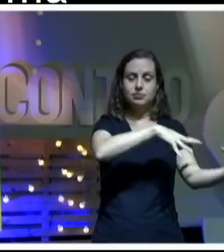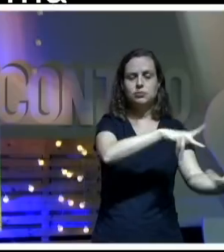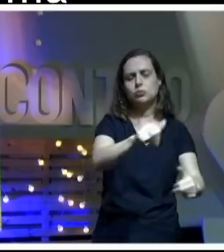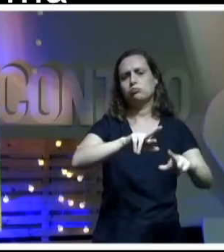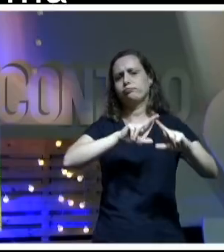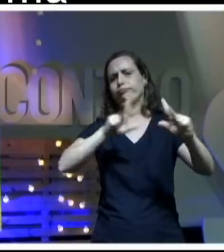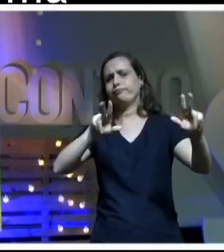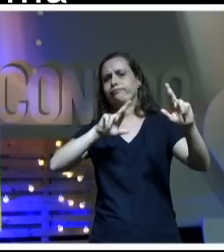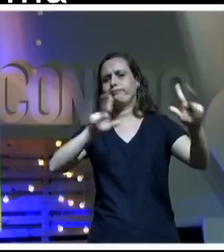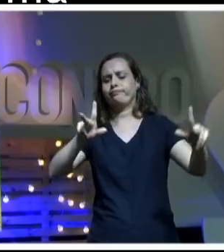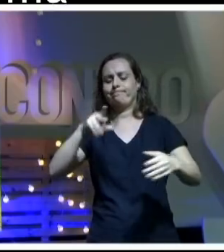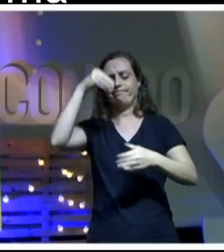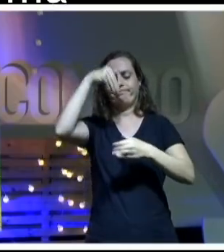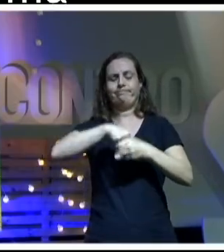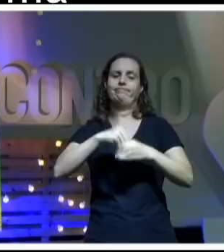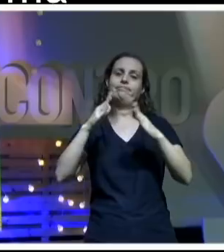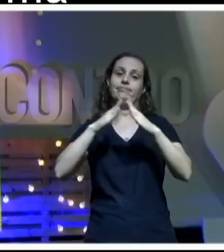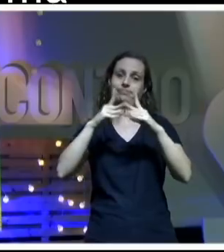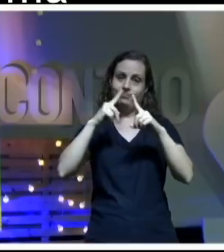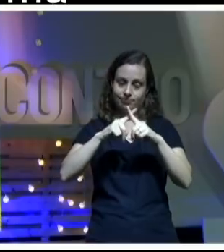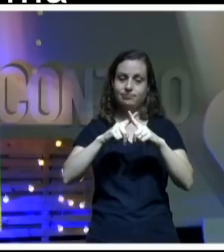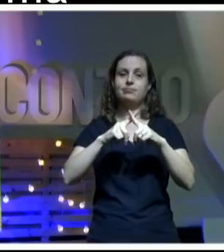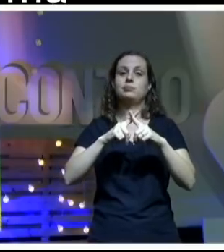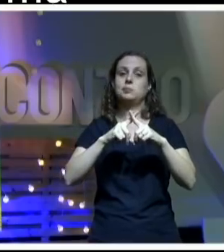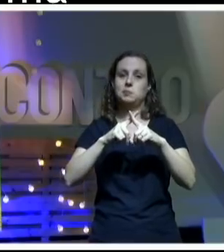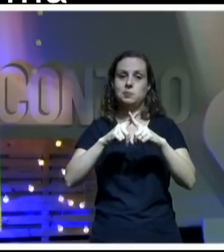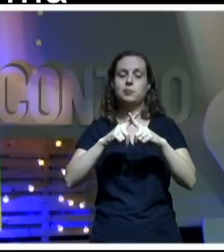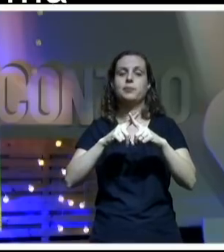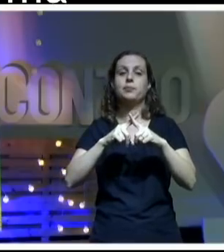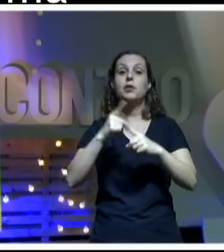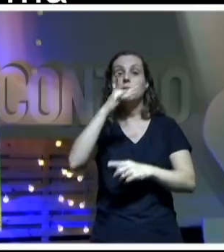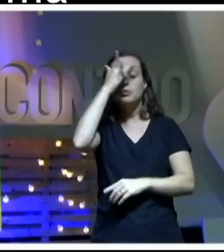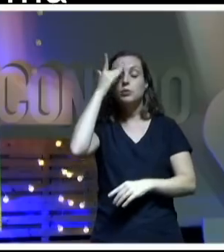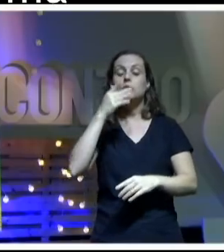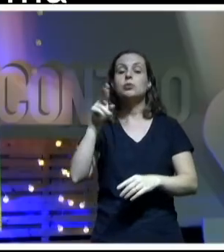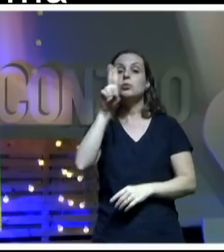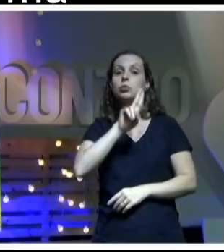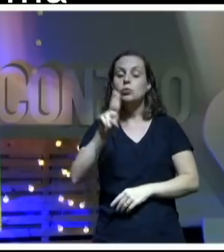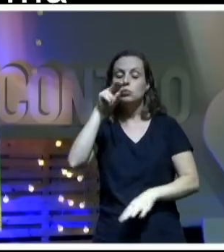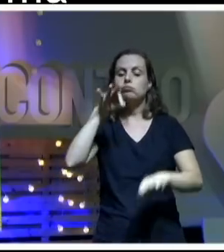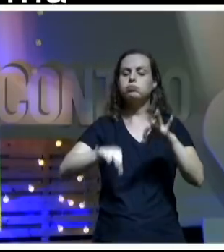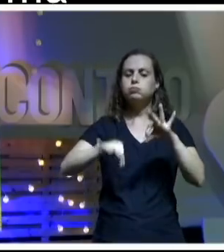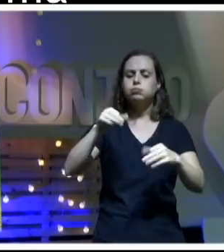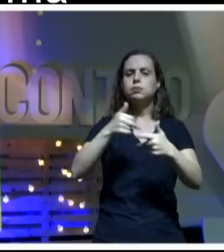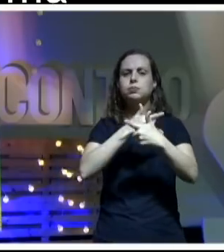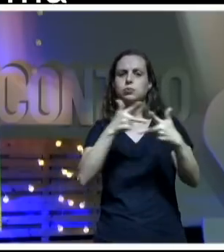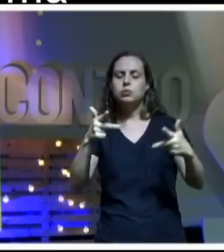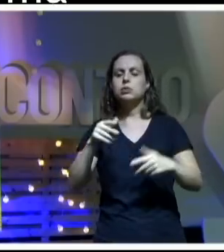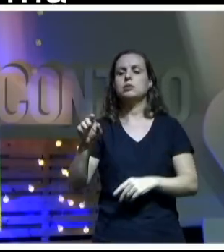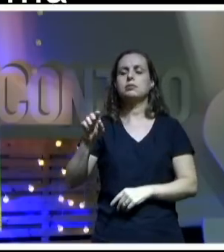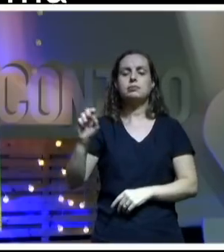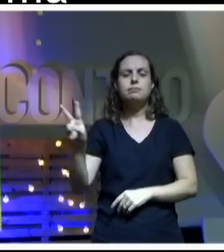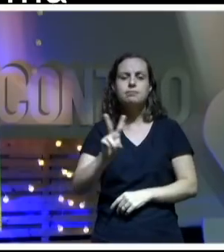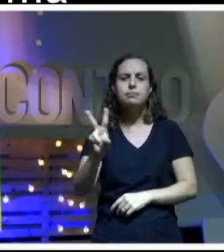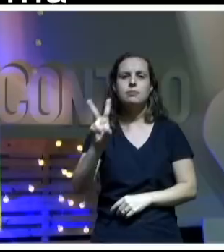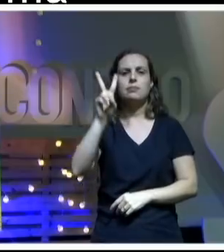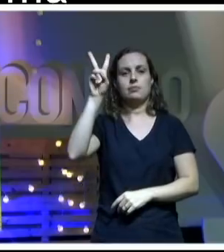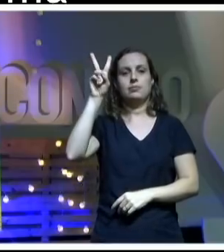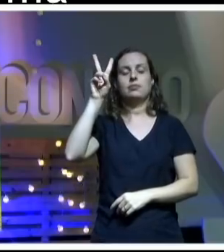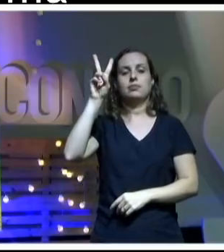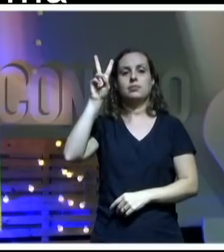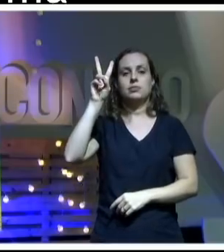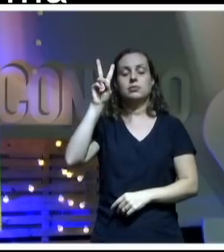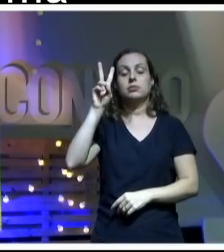aspectos da forma como os pastores têm trabalhado os que usam suas técnicas que vive por seus valores e normas terminam